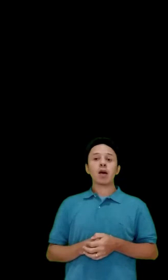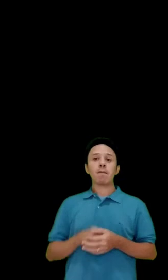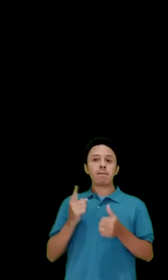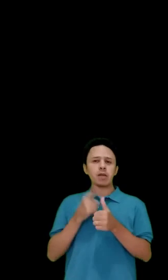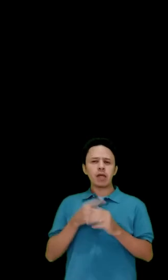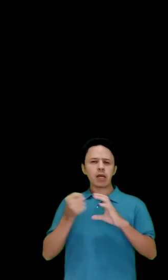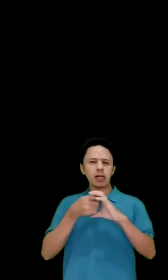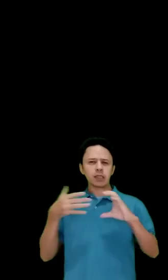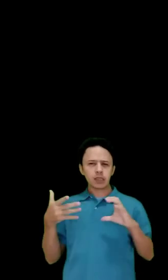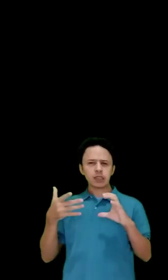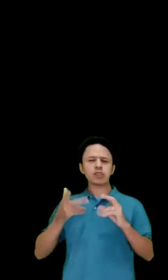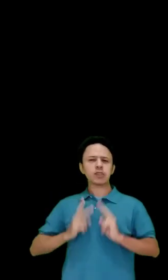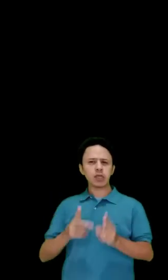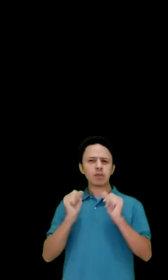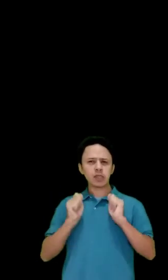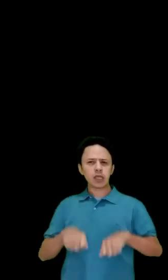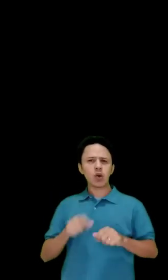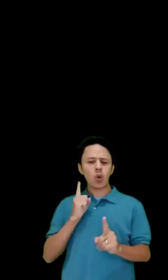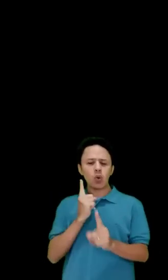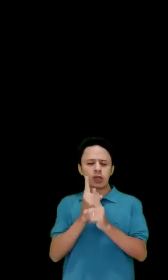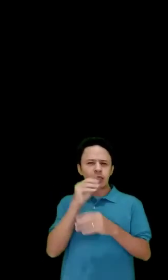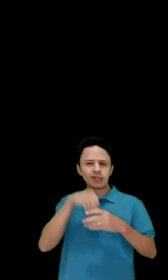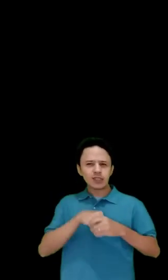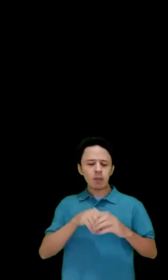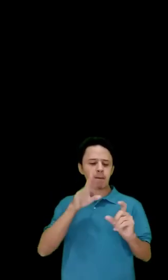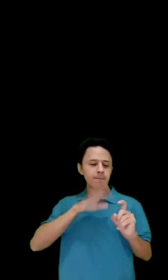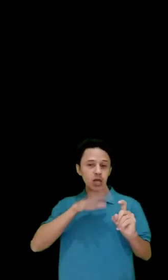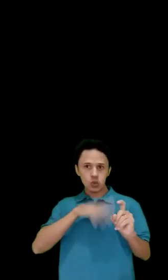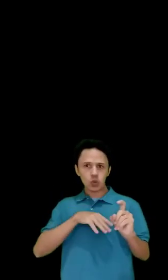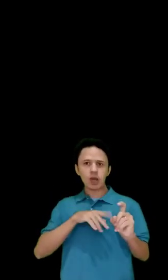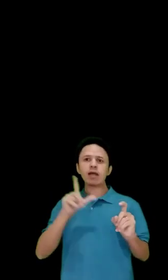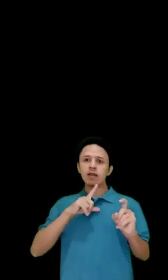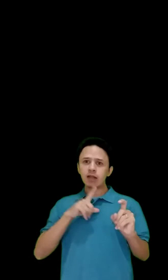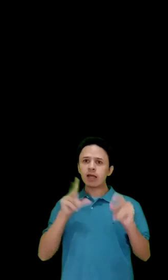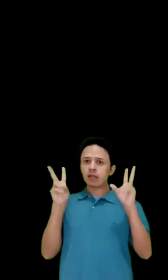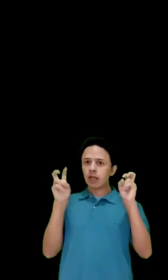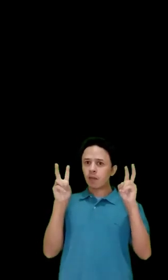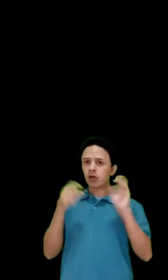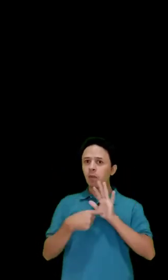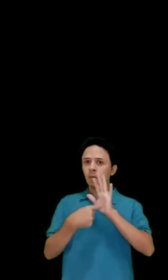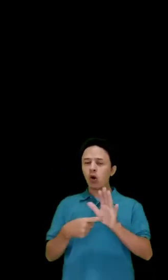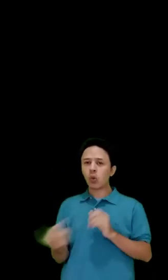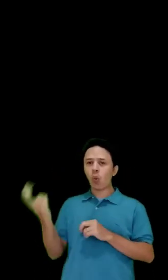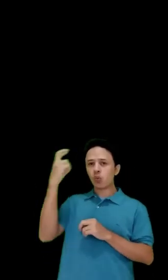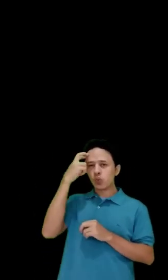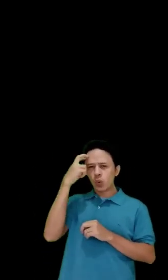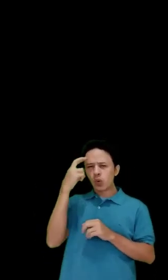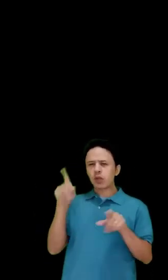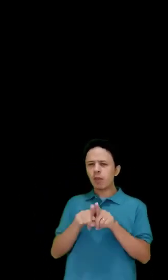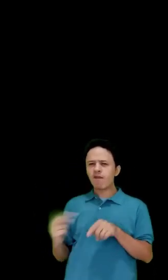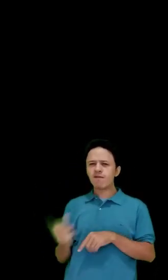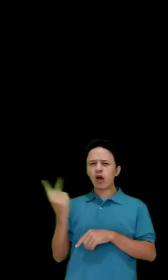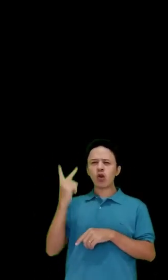Bom, uma das primeiras características que sempre podemos encontrar nos mitos é que ele possui uma temática que revela a